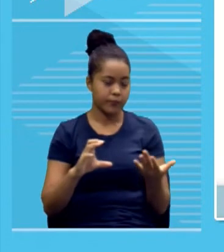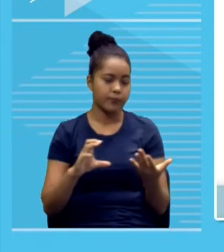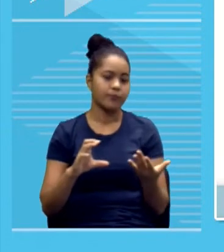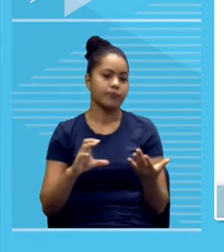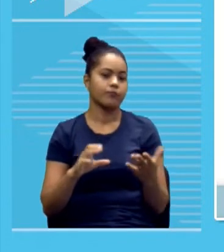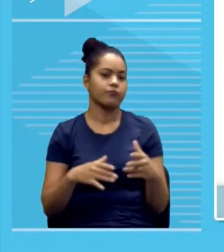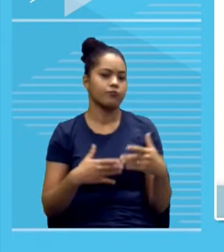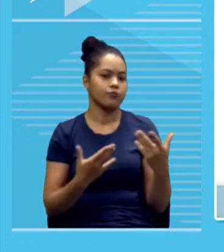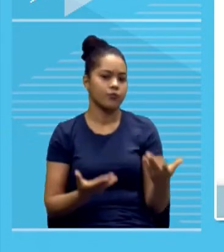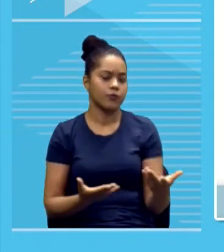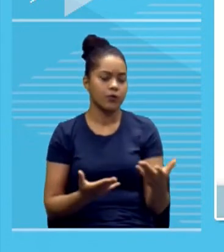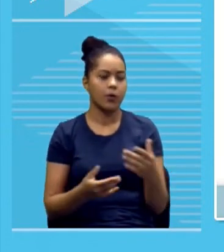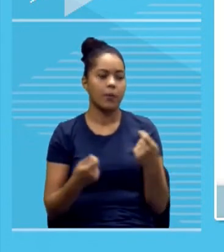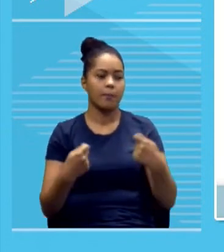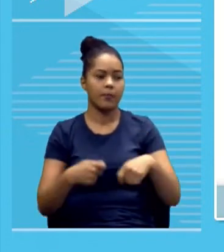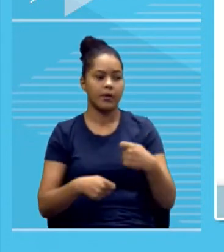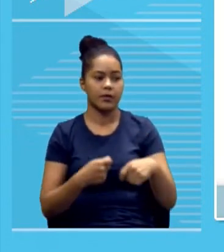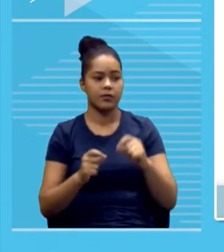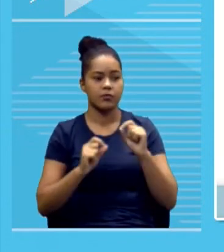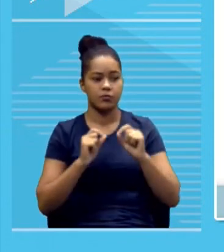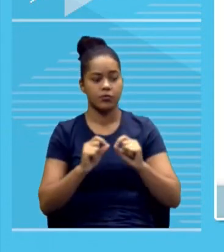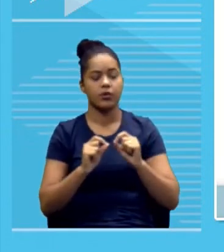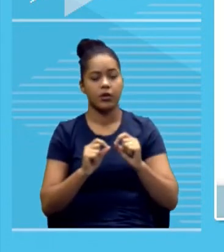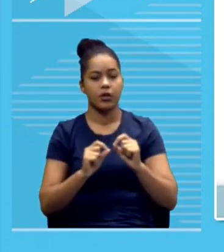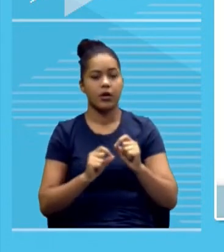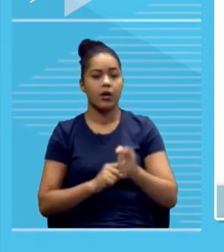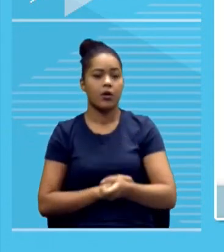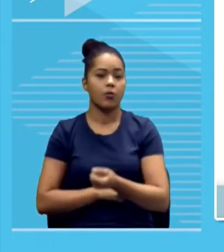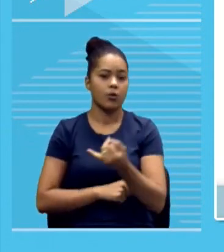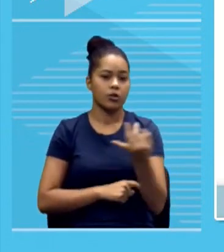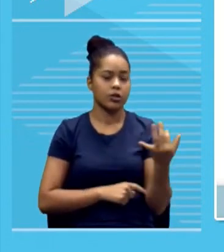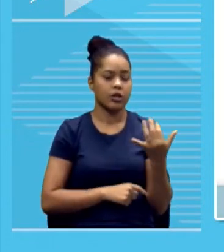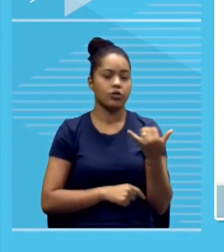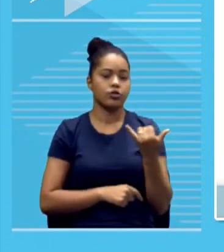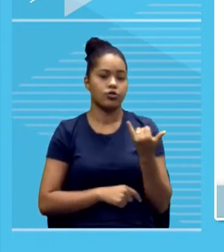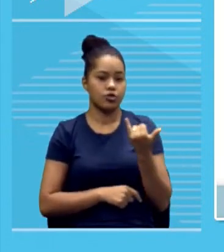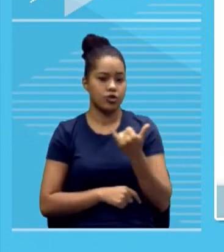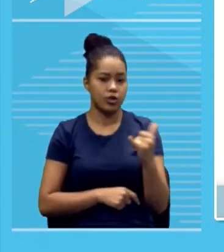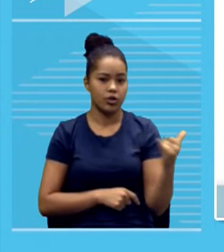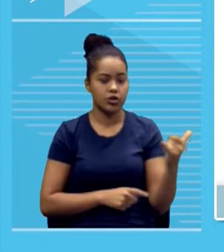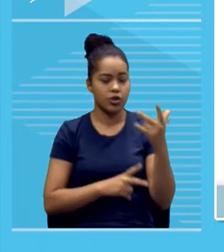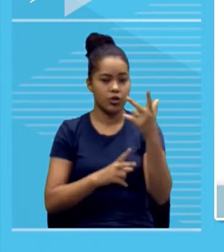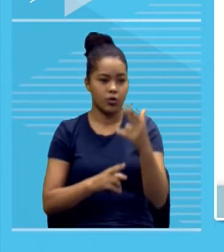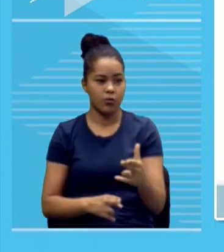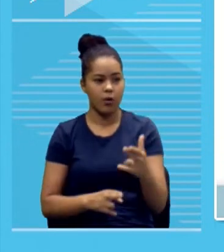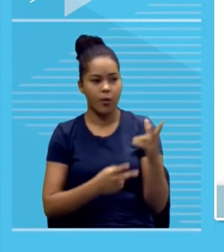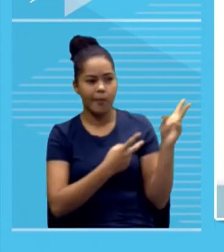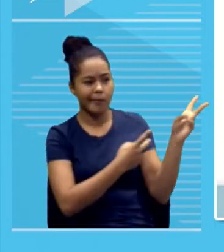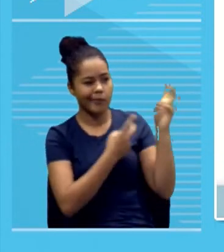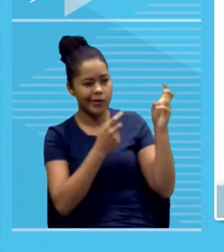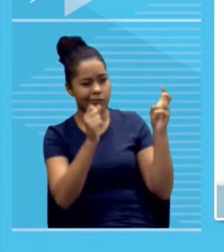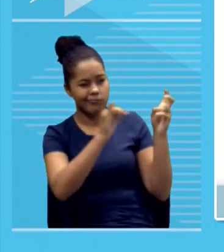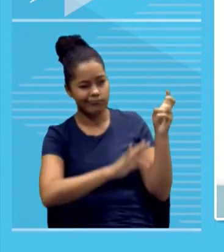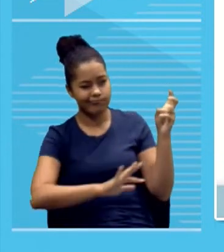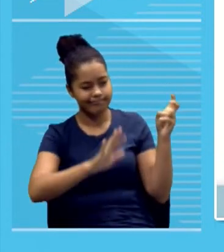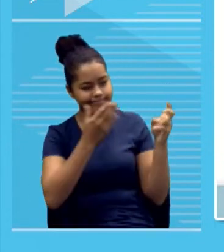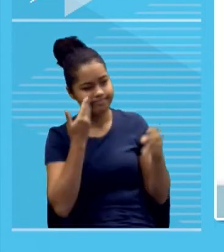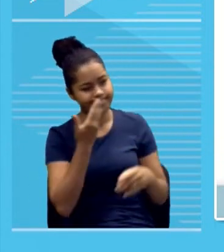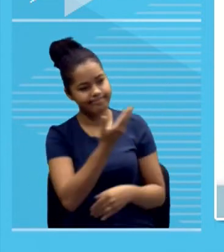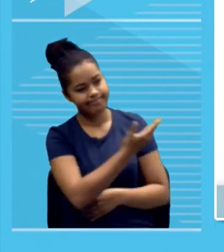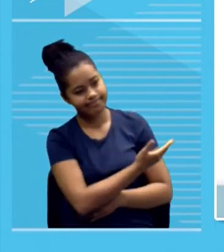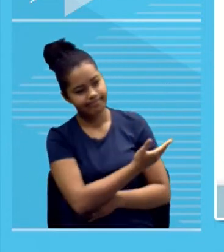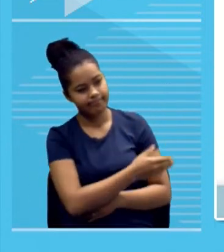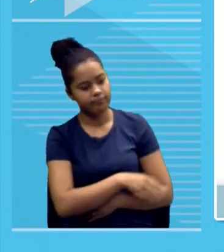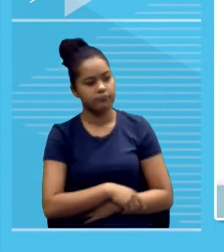paralelo? A mesma DDP, ou seja, a mesma tensão. Percebam que todos eles estão entre os mesmos pontos. A resistência equivalente